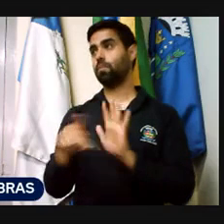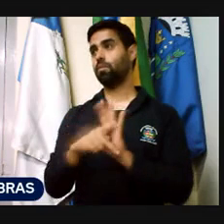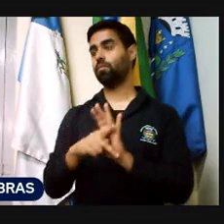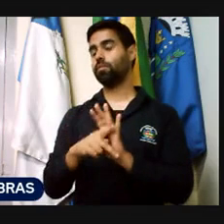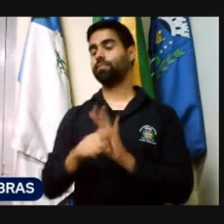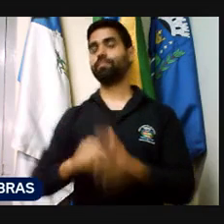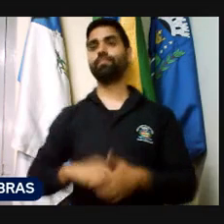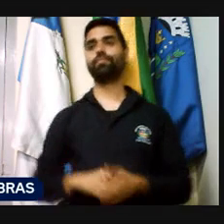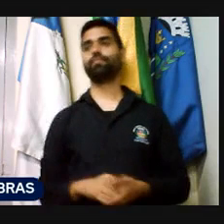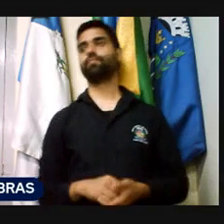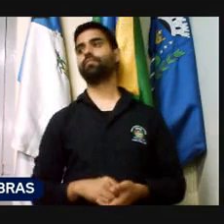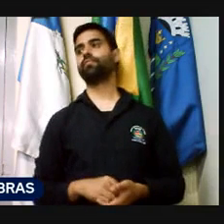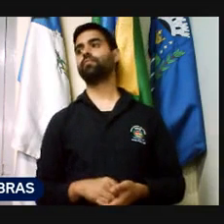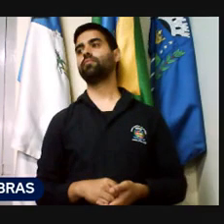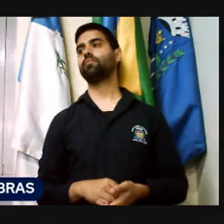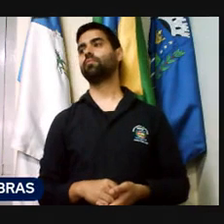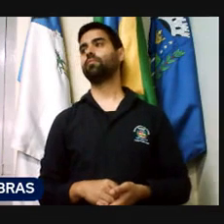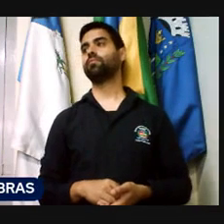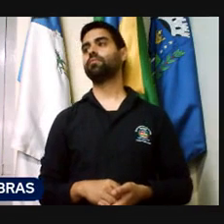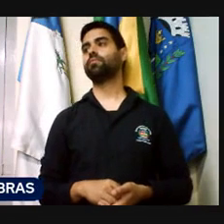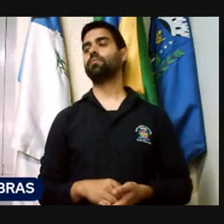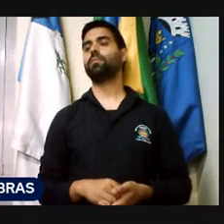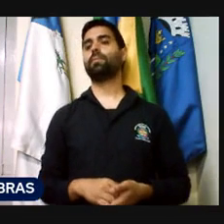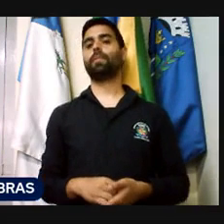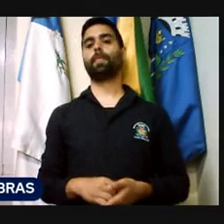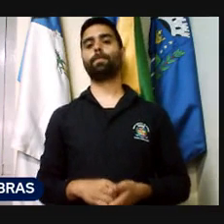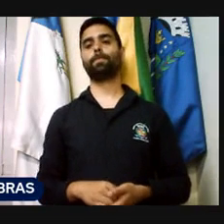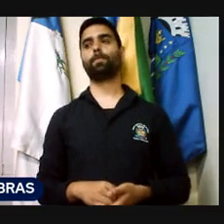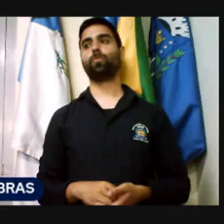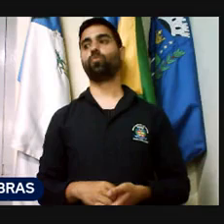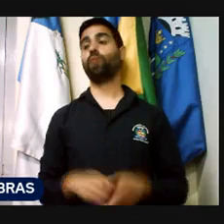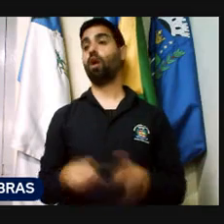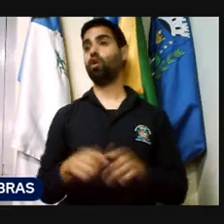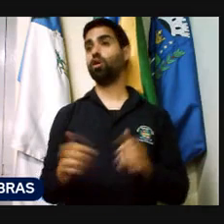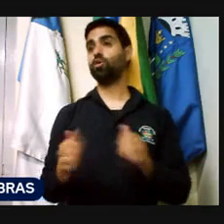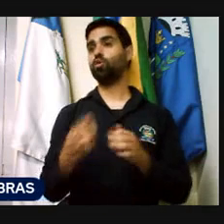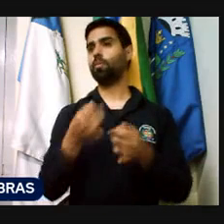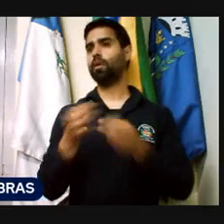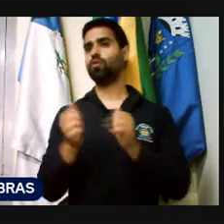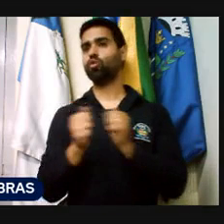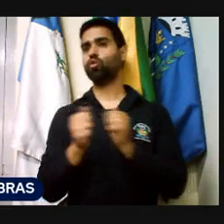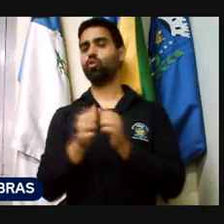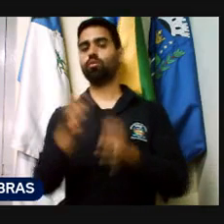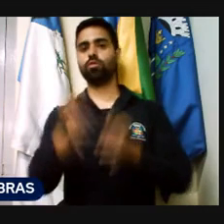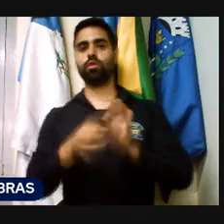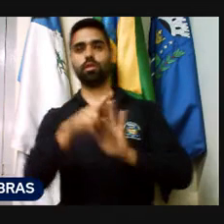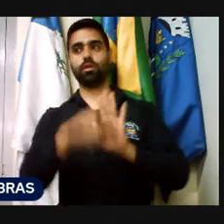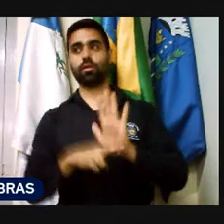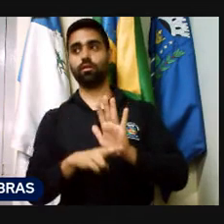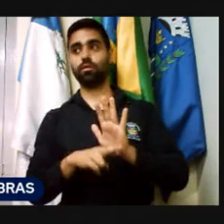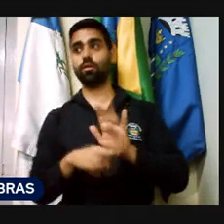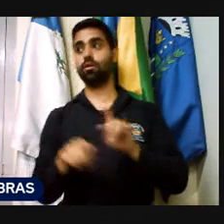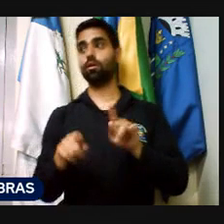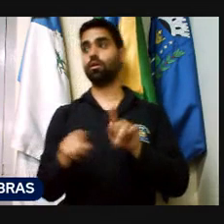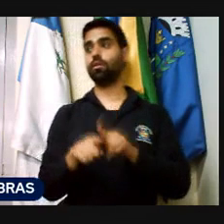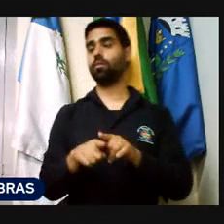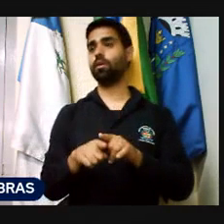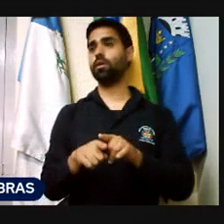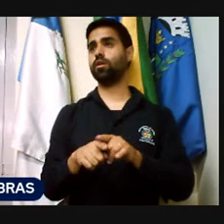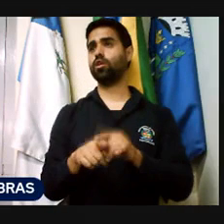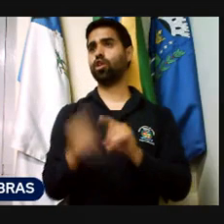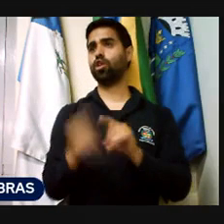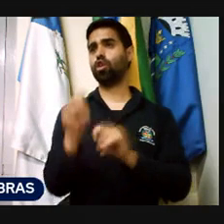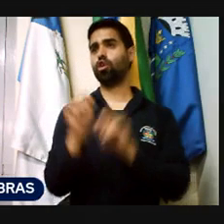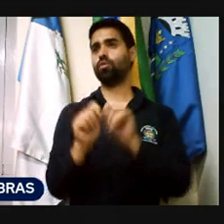Públicos. Próximo parecer é o parecer em conjunto da Comissão de Constituição, Justiça e Redação e Comissão de